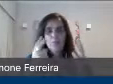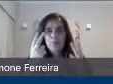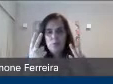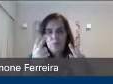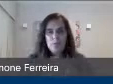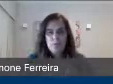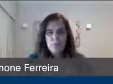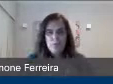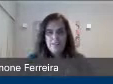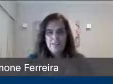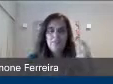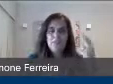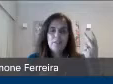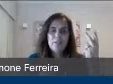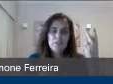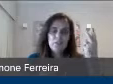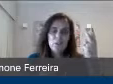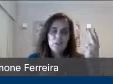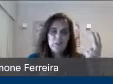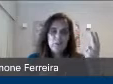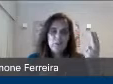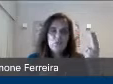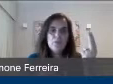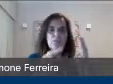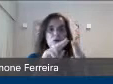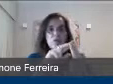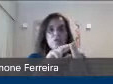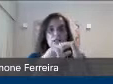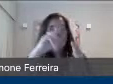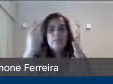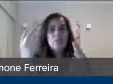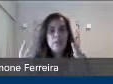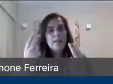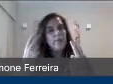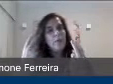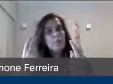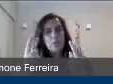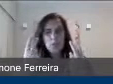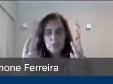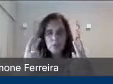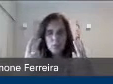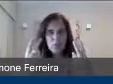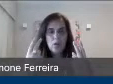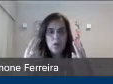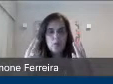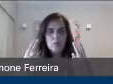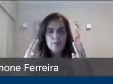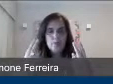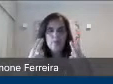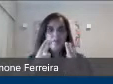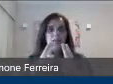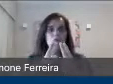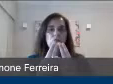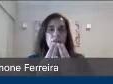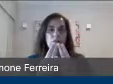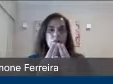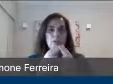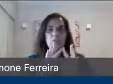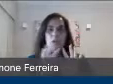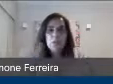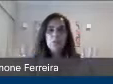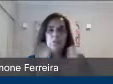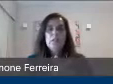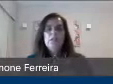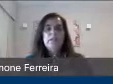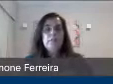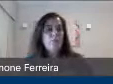o two plus two que a gente faz. Fala, você estuda dois anos no community college, transfere e vai estudar dois anos num college, numa universidade, total de